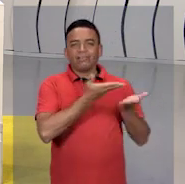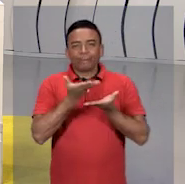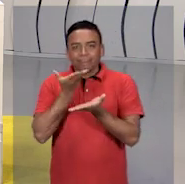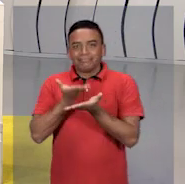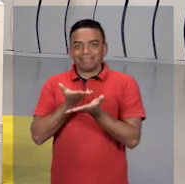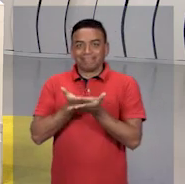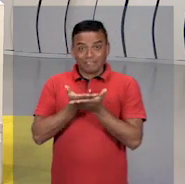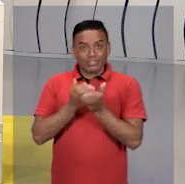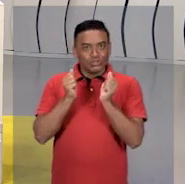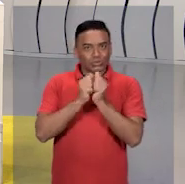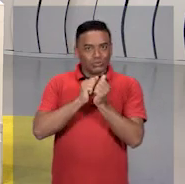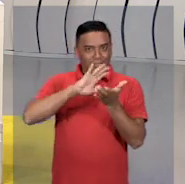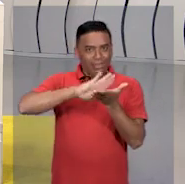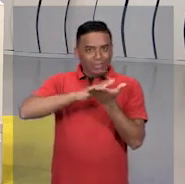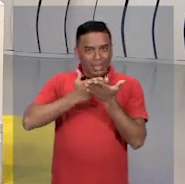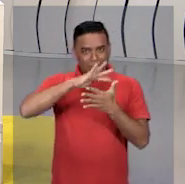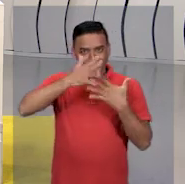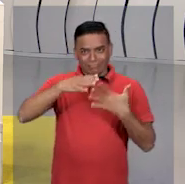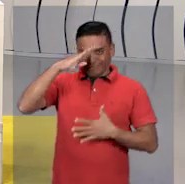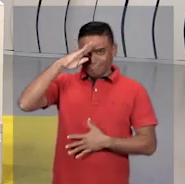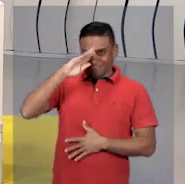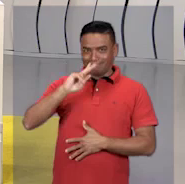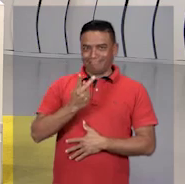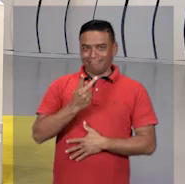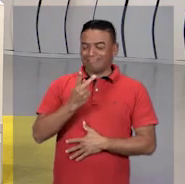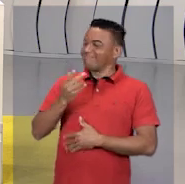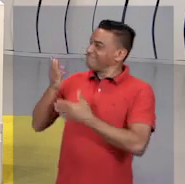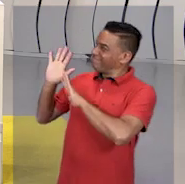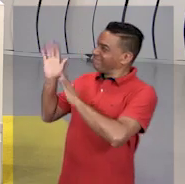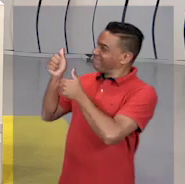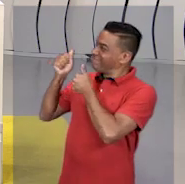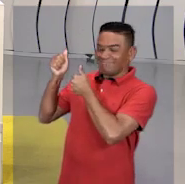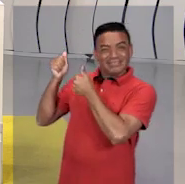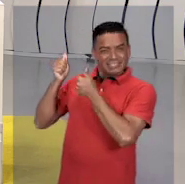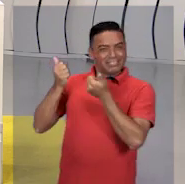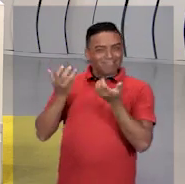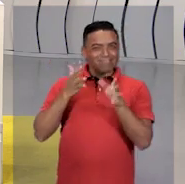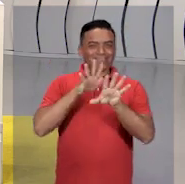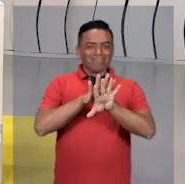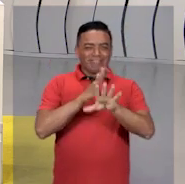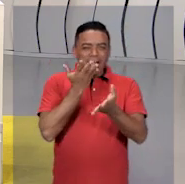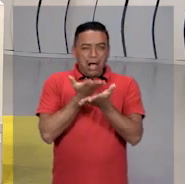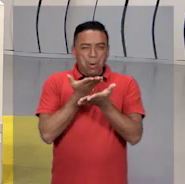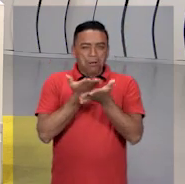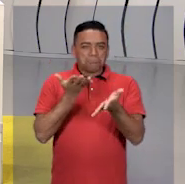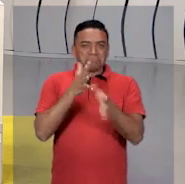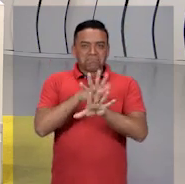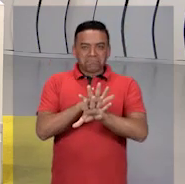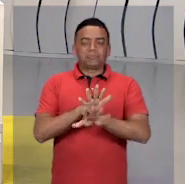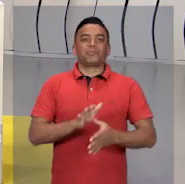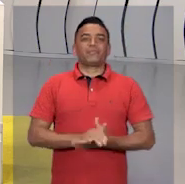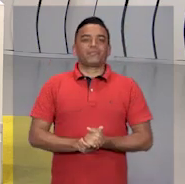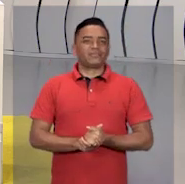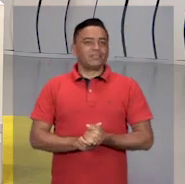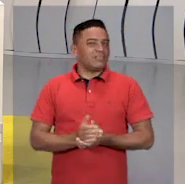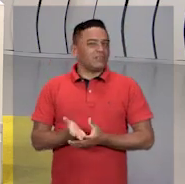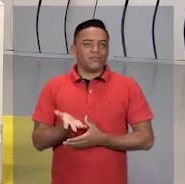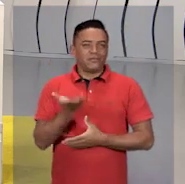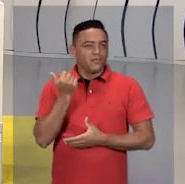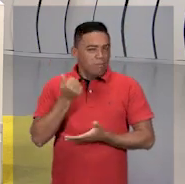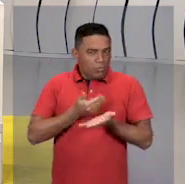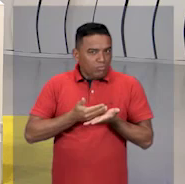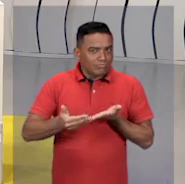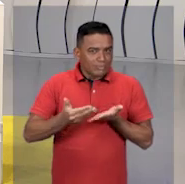eu estou aqui com o Hermes, o nosso intérprete, que está deixando a aula mais inclusiva, ok? Let's get the party started.